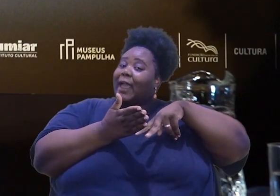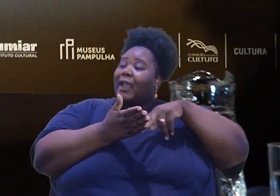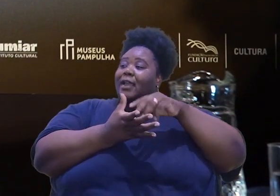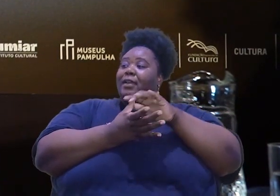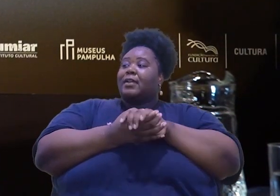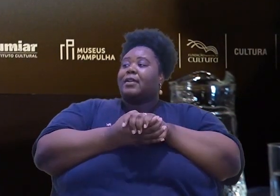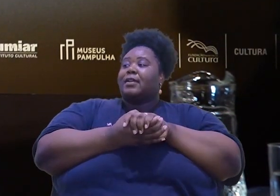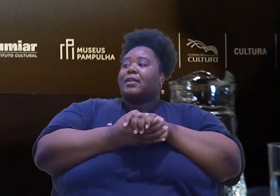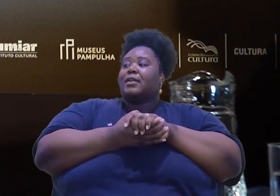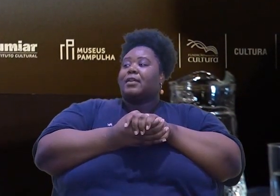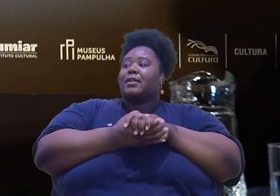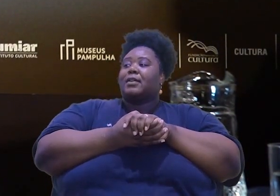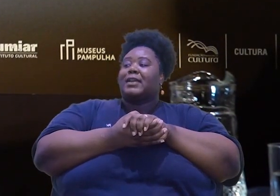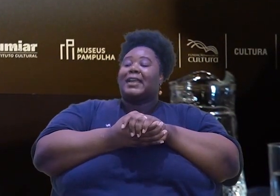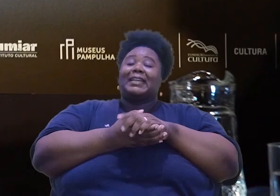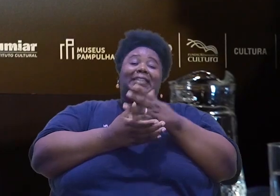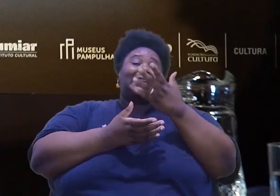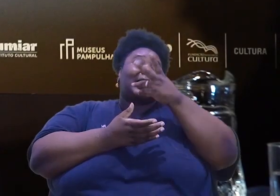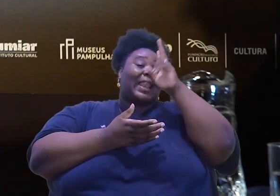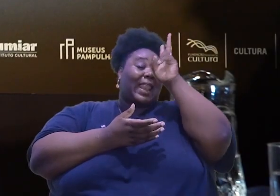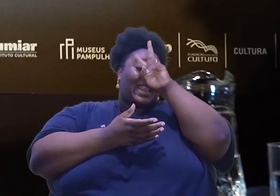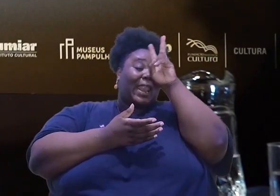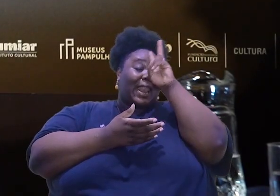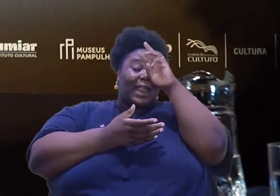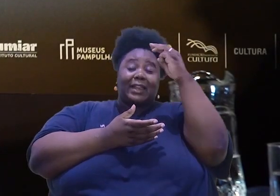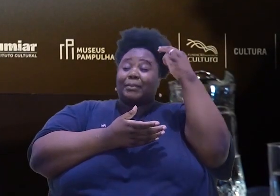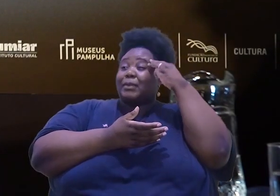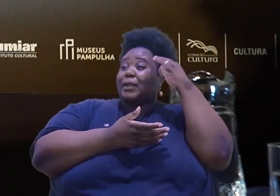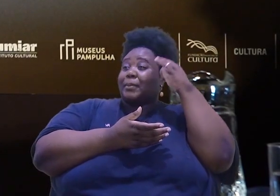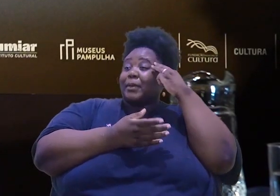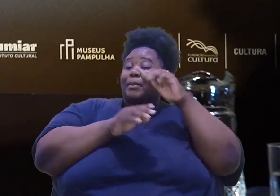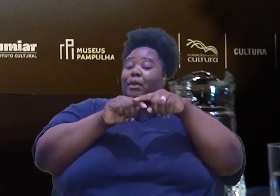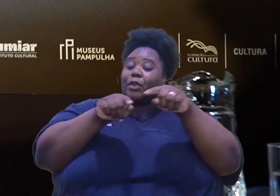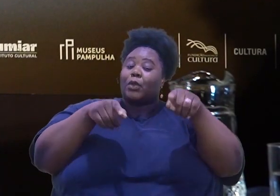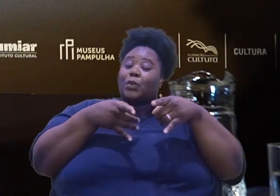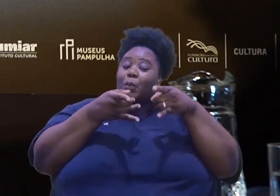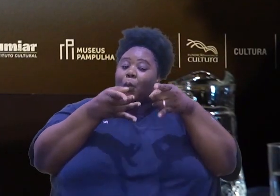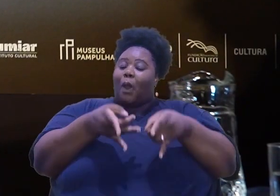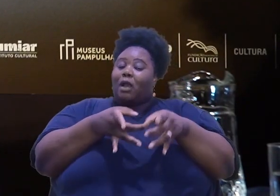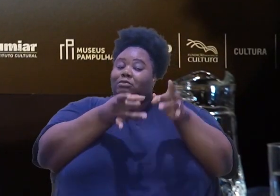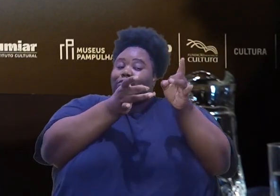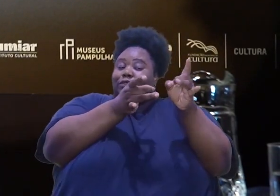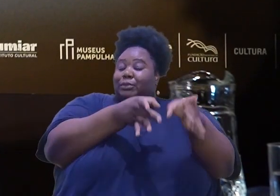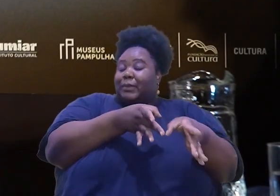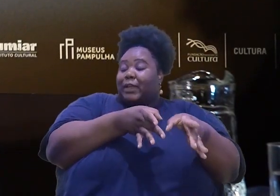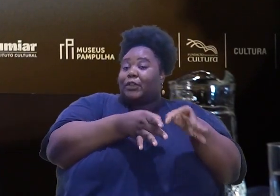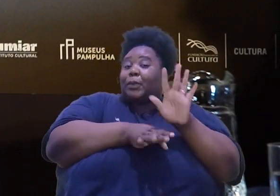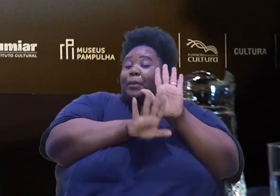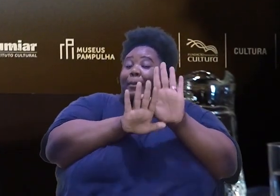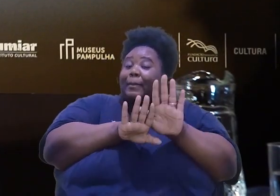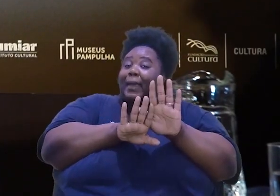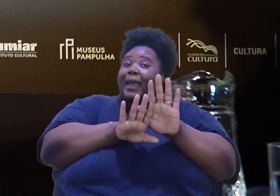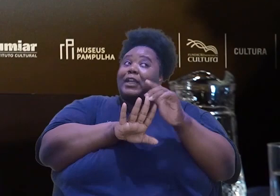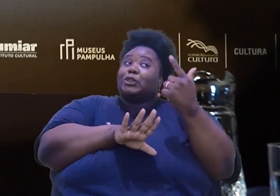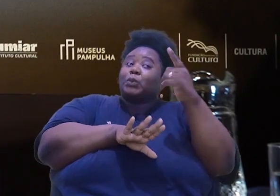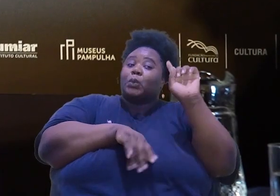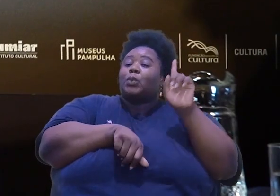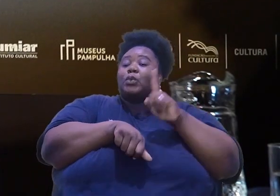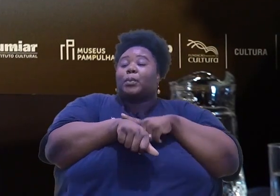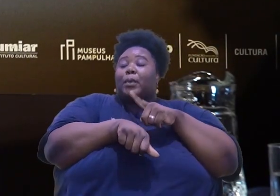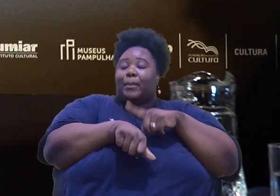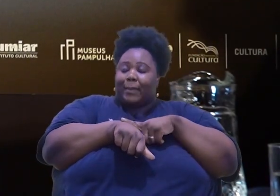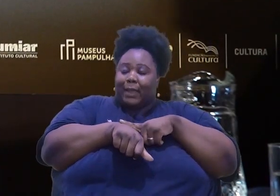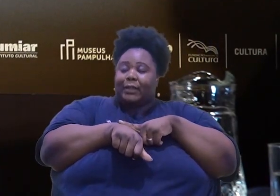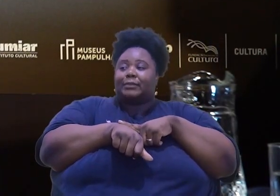filiam Becos da Memória ao Quarto de Despejo. Só que, num outro momento,